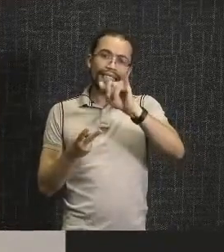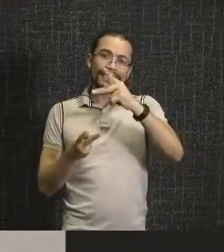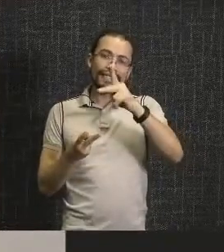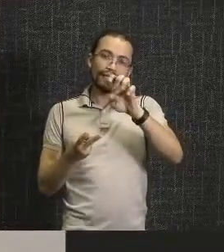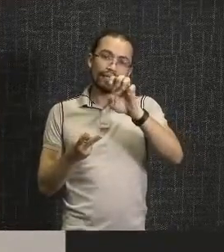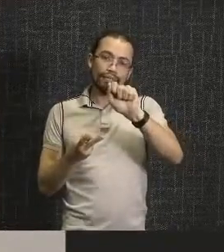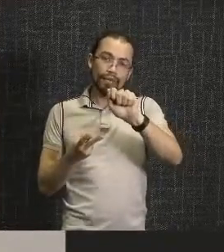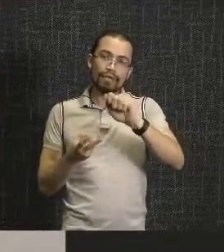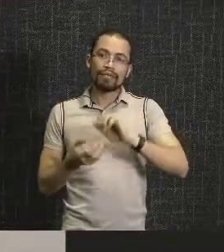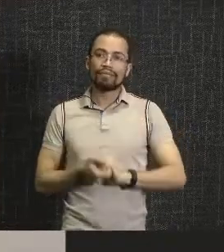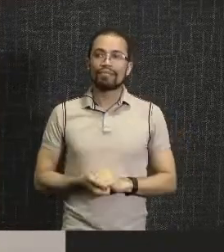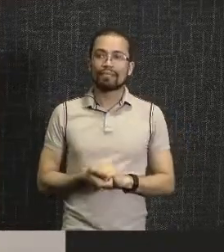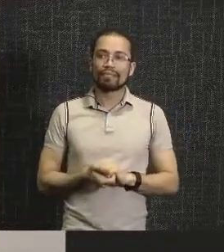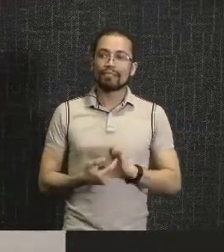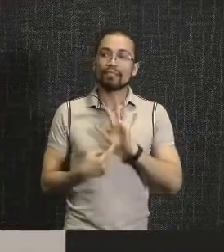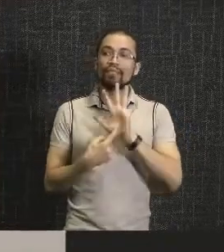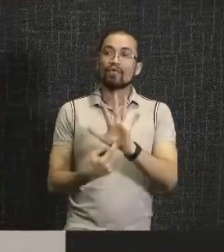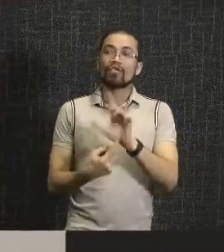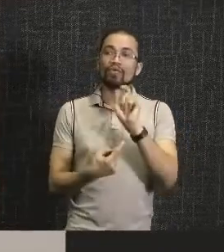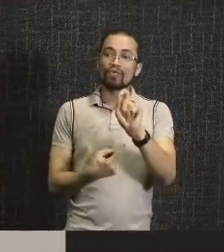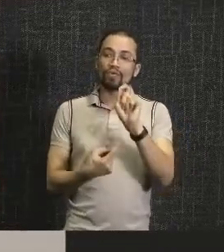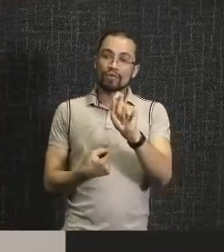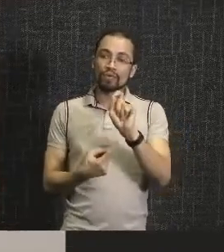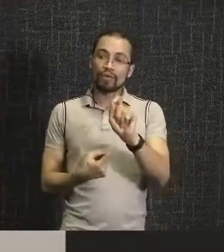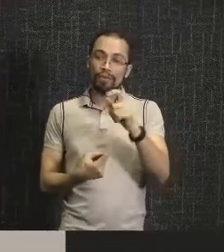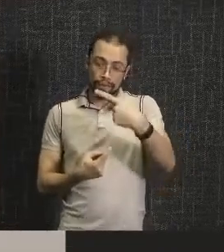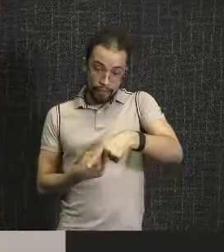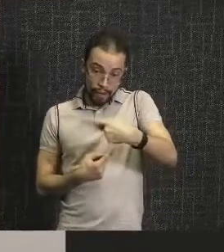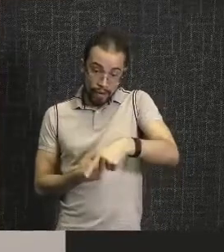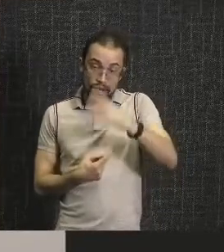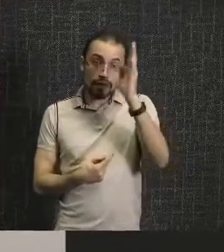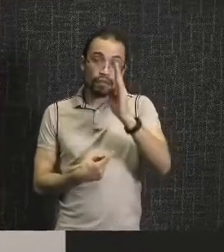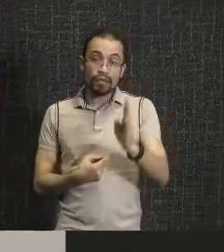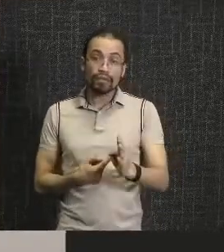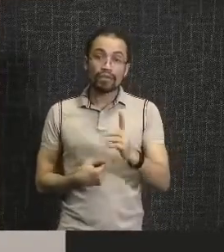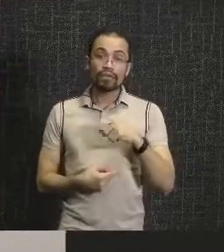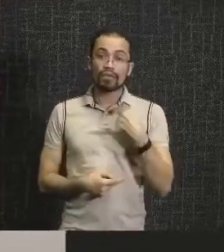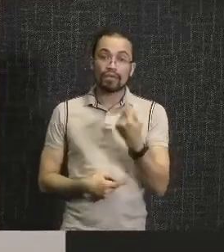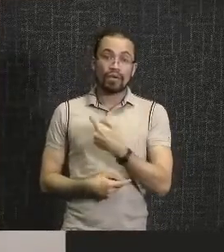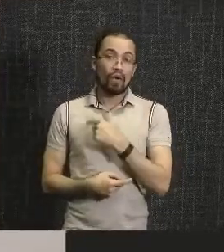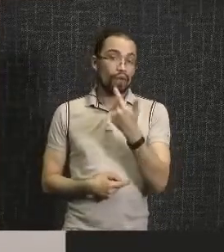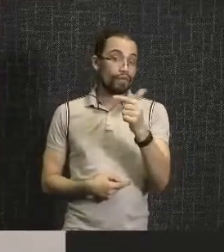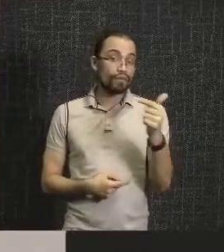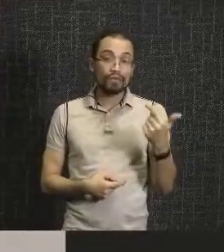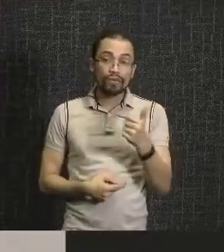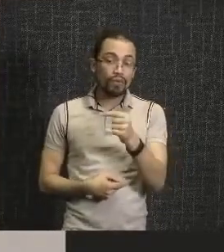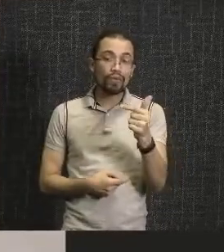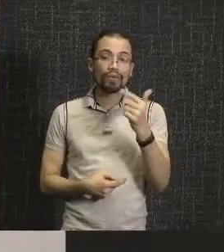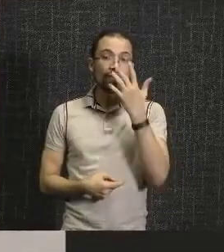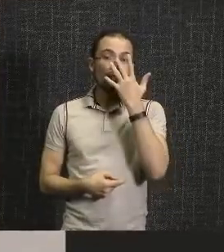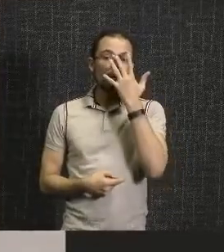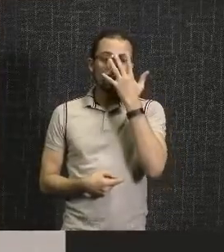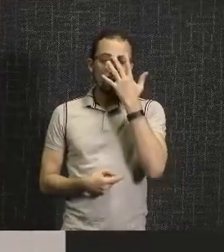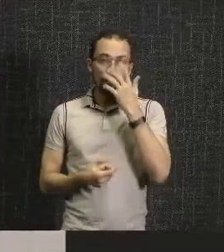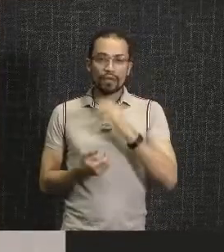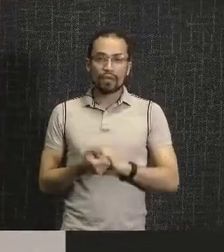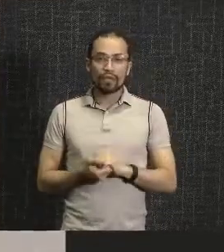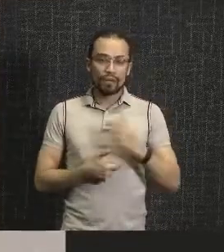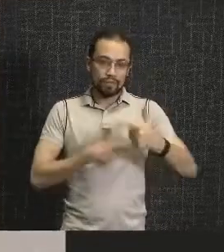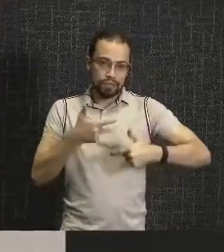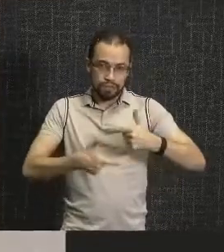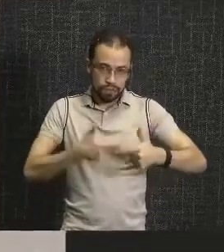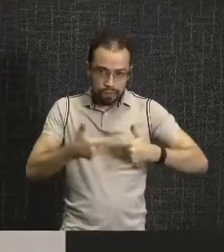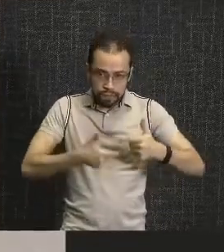de que no Brasil, como a gente não está na fronteira da